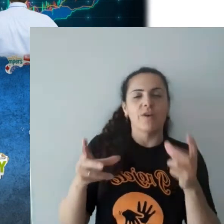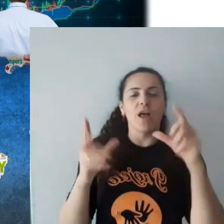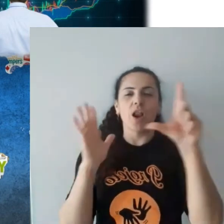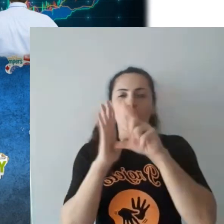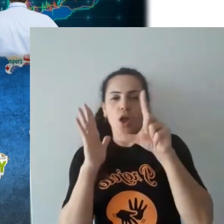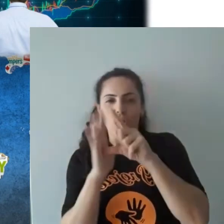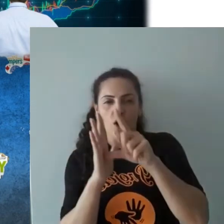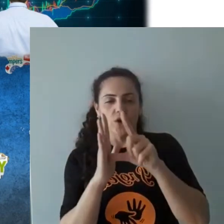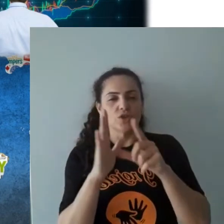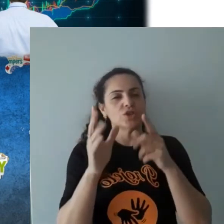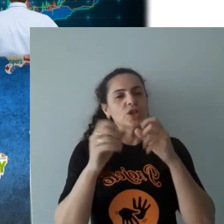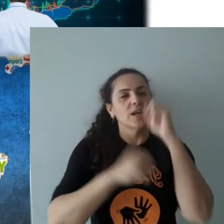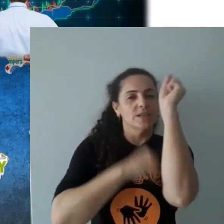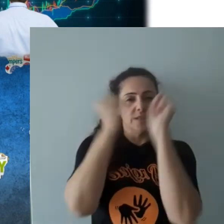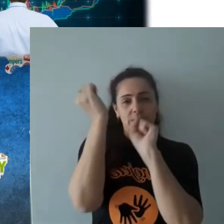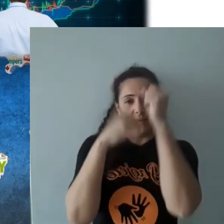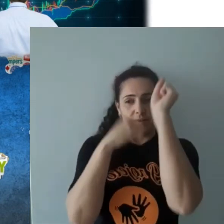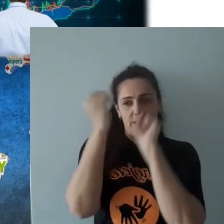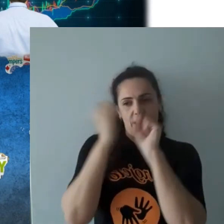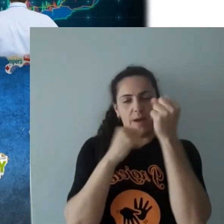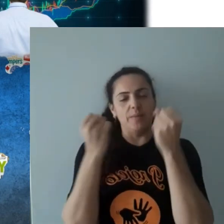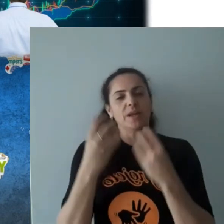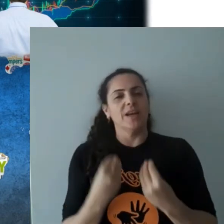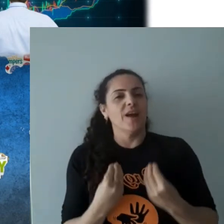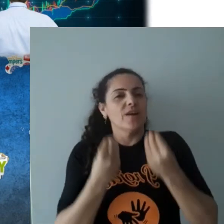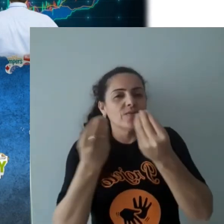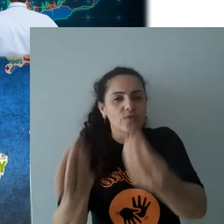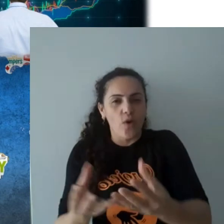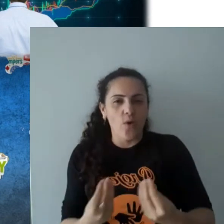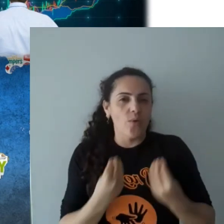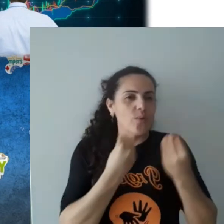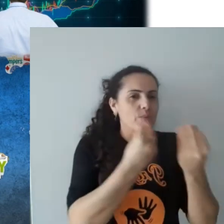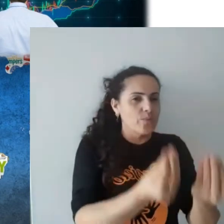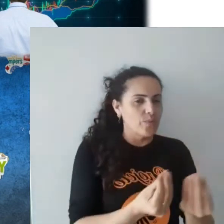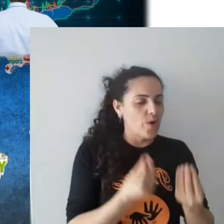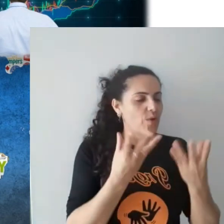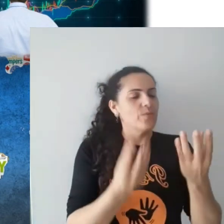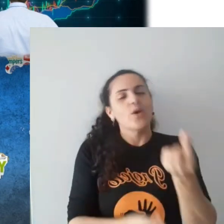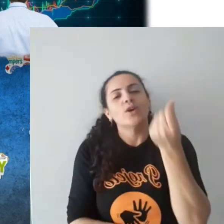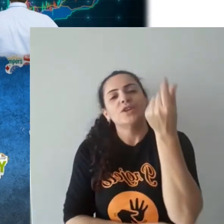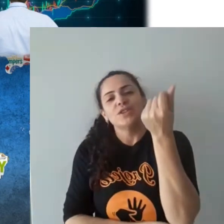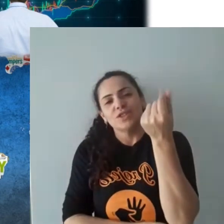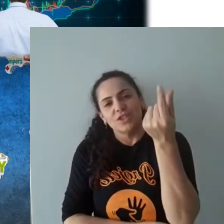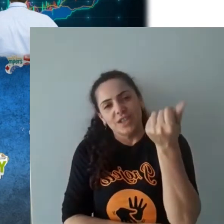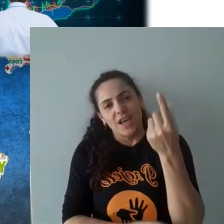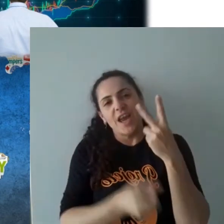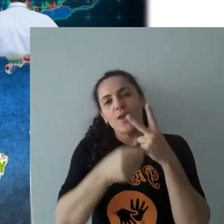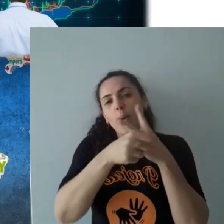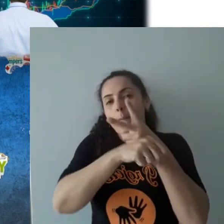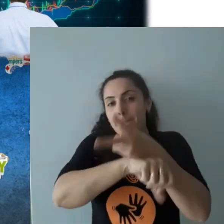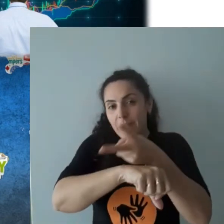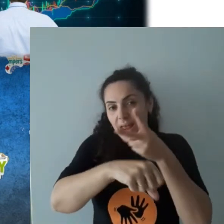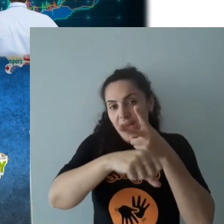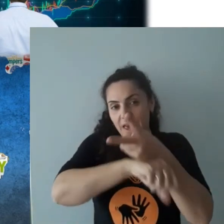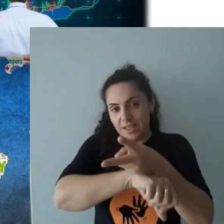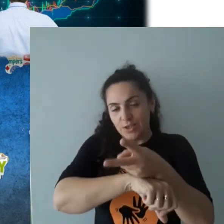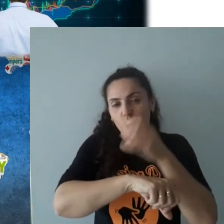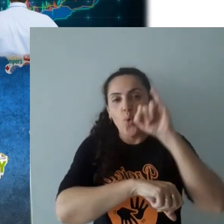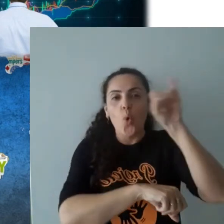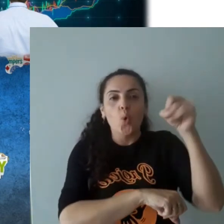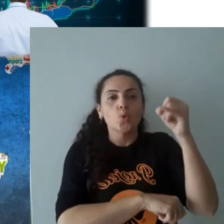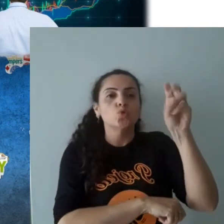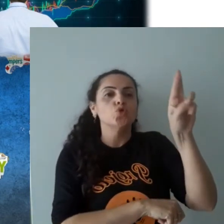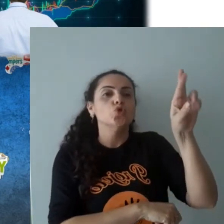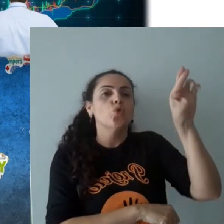aí empréstimos à base de juros abusivos. Por quê? Porque hoje é o que traz mais riqueza, né, acumulação de